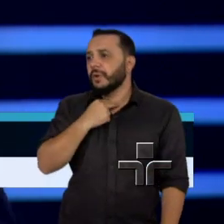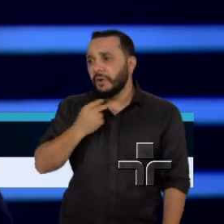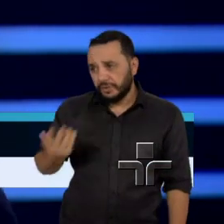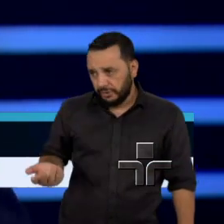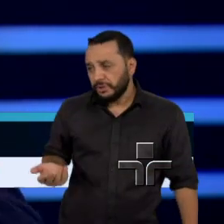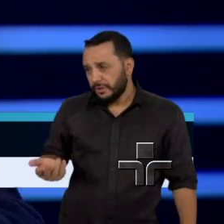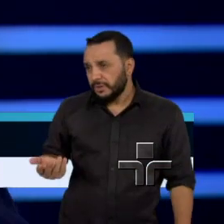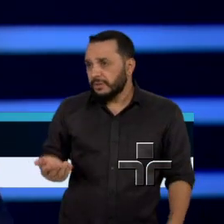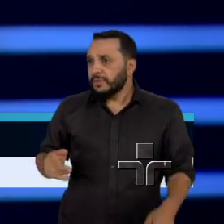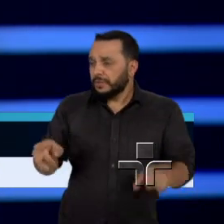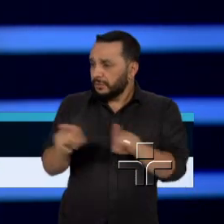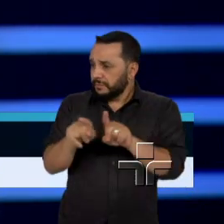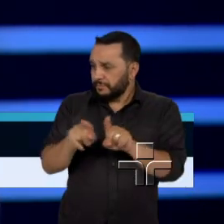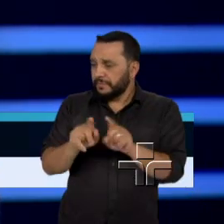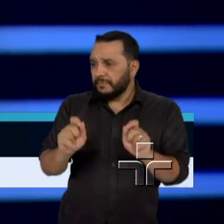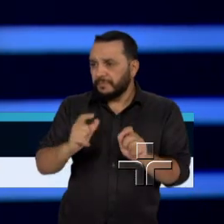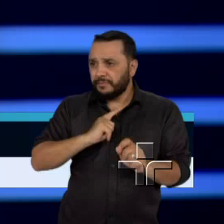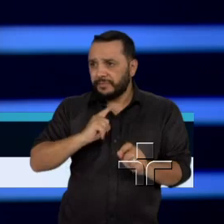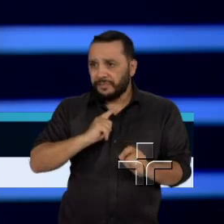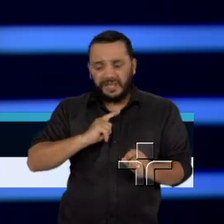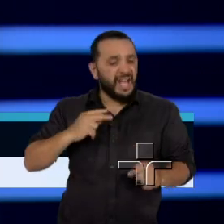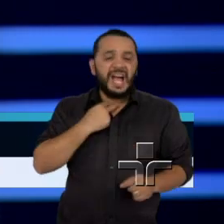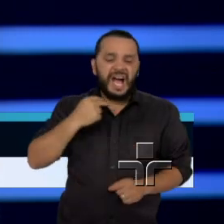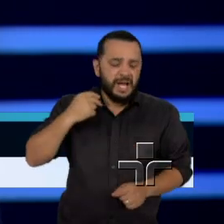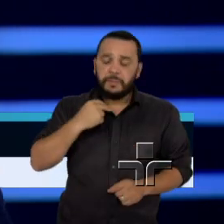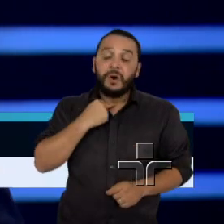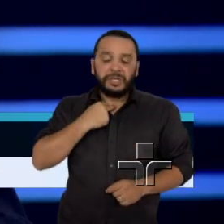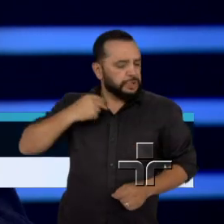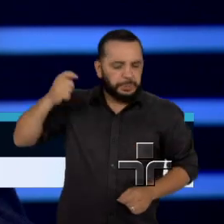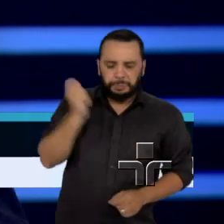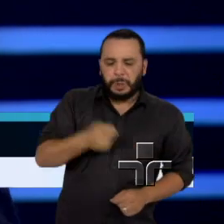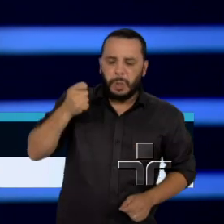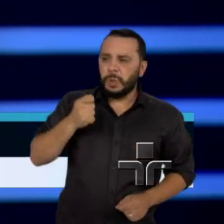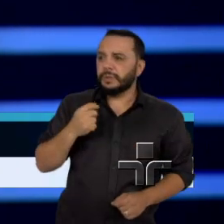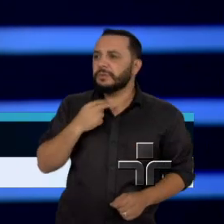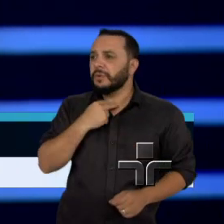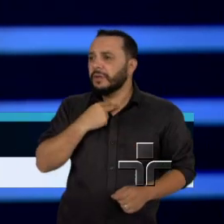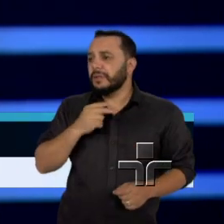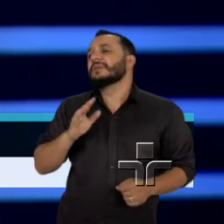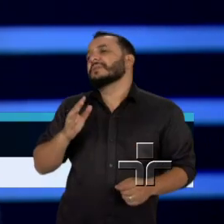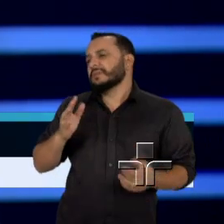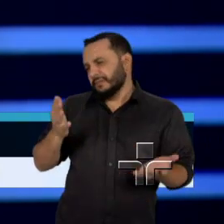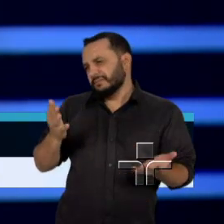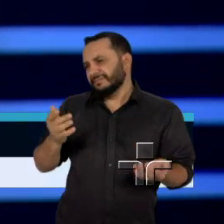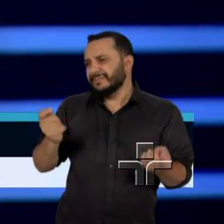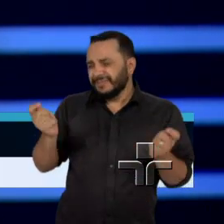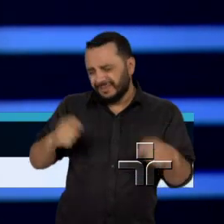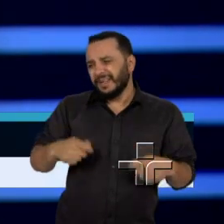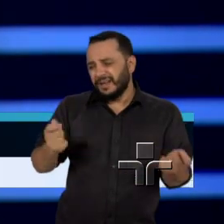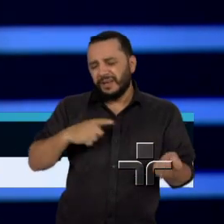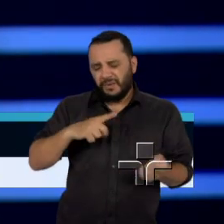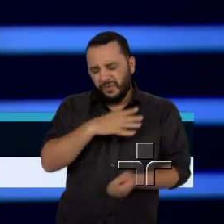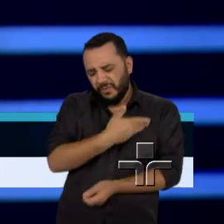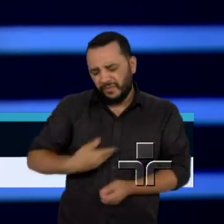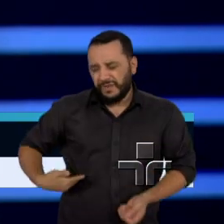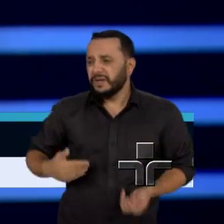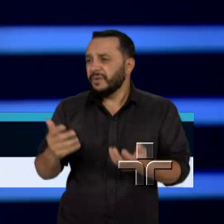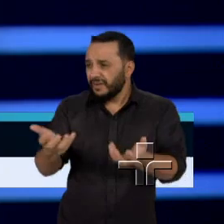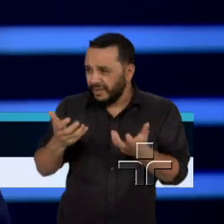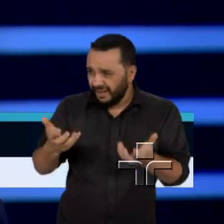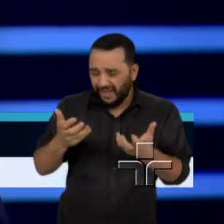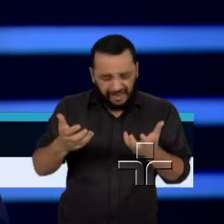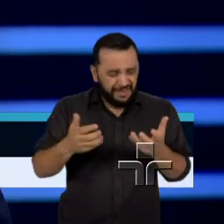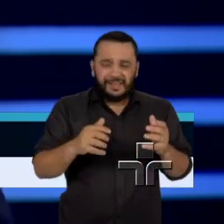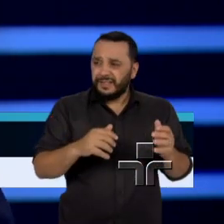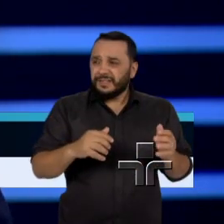tem nada a ver de xiita. Xiita, eu quis dizer radical, não xiita. É possível. Eu acho que, se o governo quer colocar essa agenda na mesa,